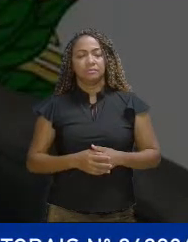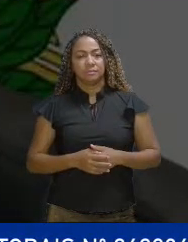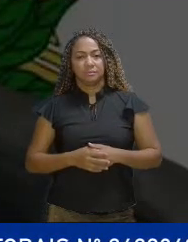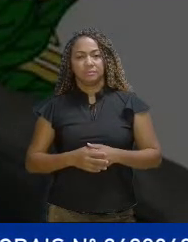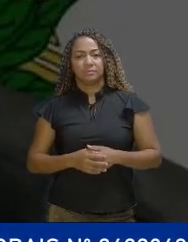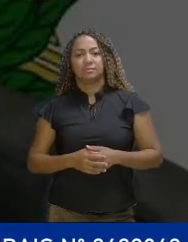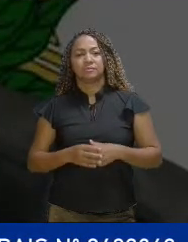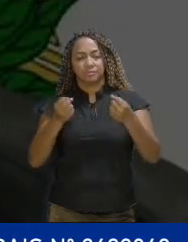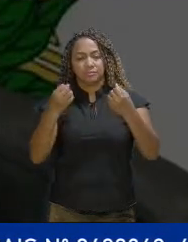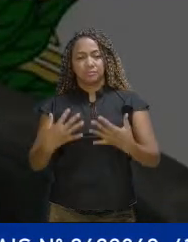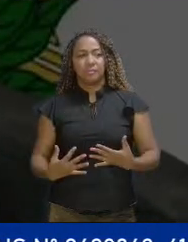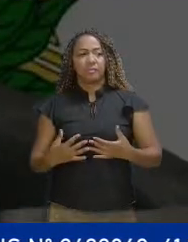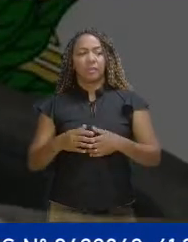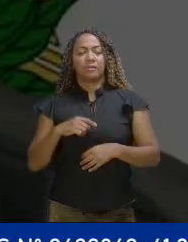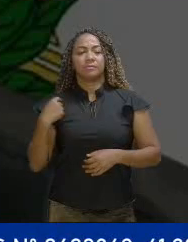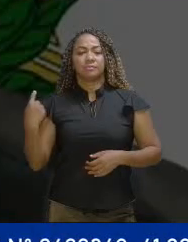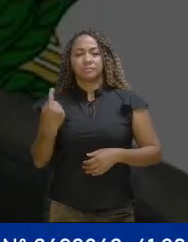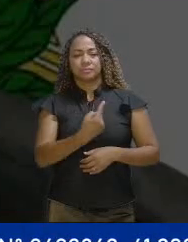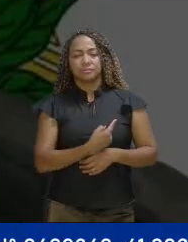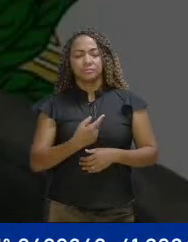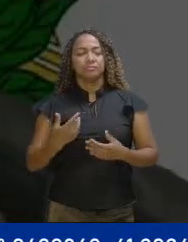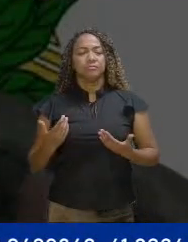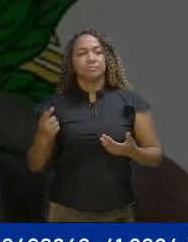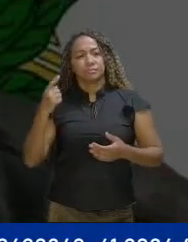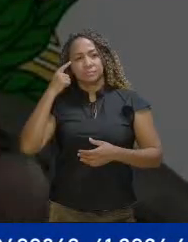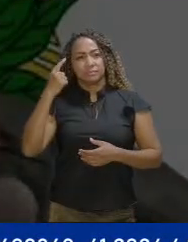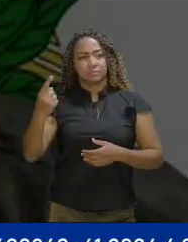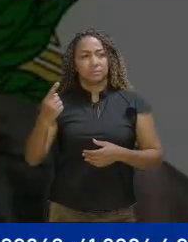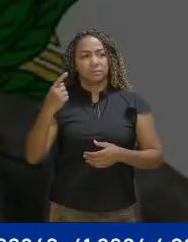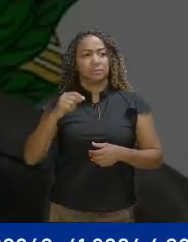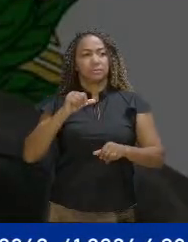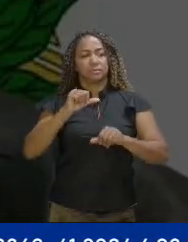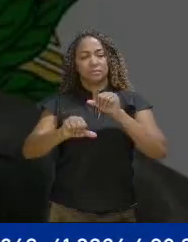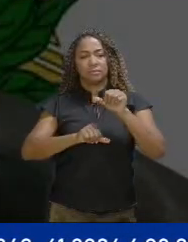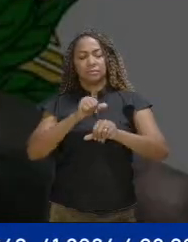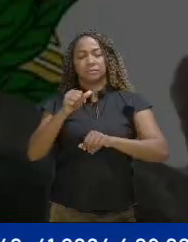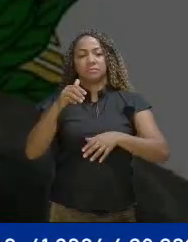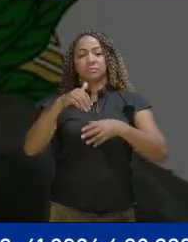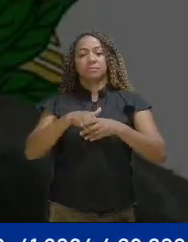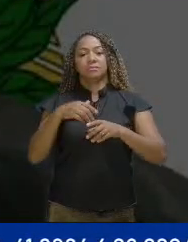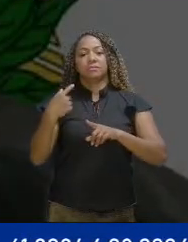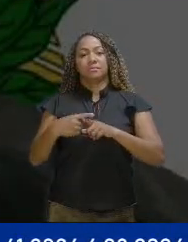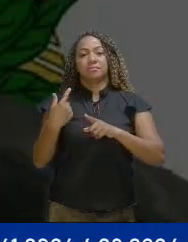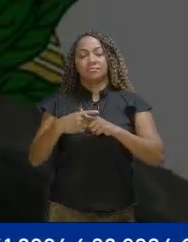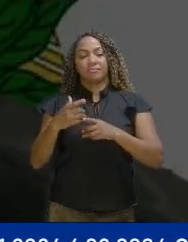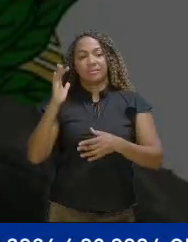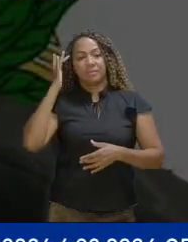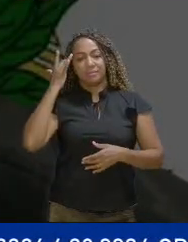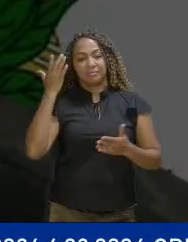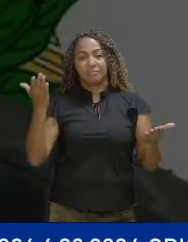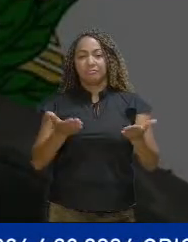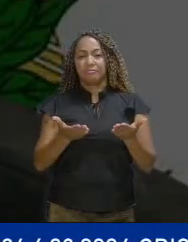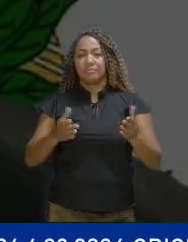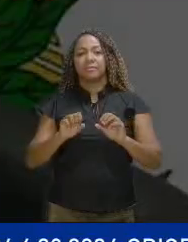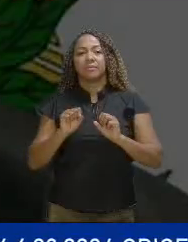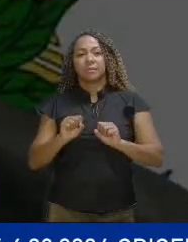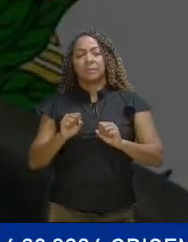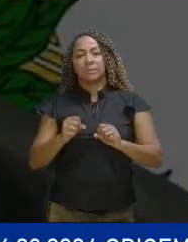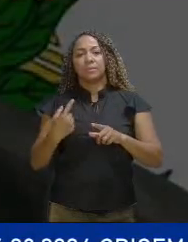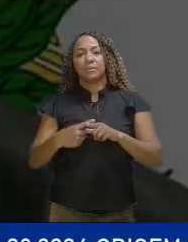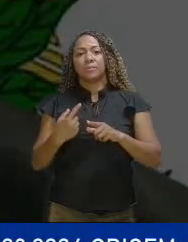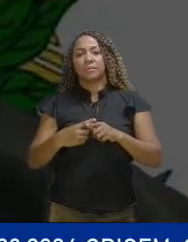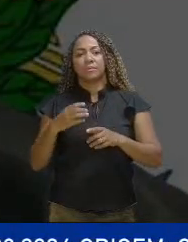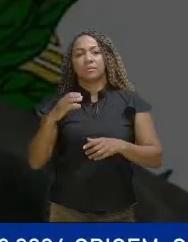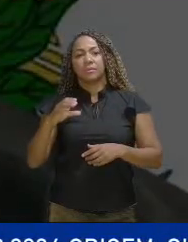falando exatamente disso quando a gente chegou a pensar em Na trocar tela, a juiz ordem dos votos, porque eu falei, eu acho Normande que agora Souza, eu ele é negro de posso pele falar clara, tem porque o cabelos